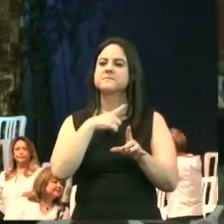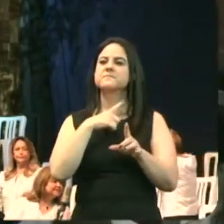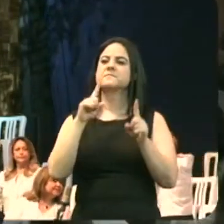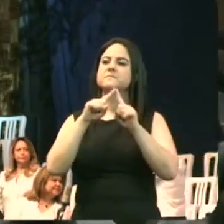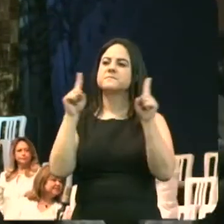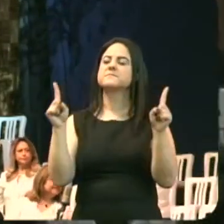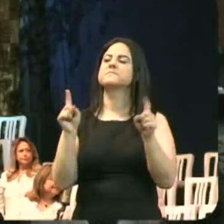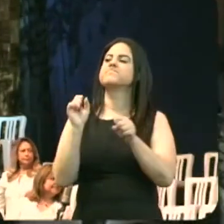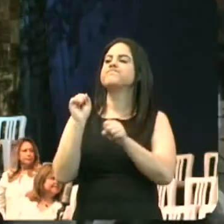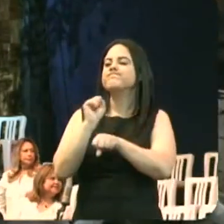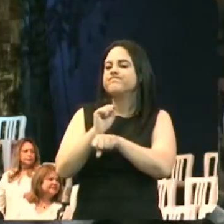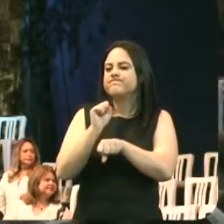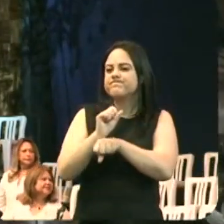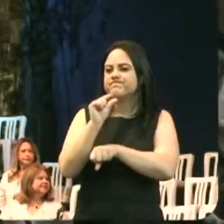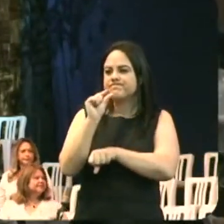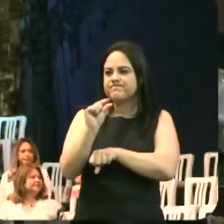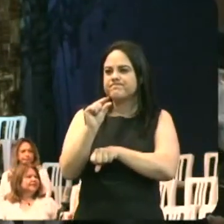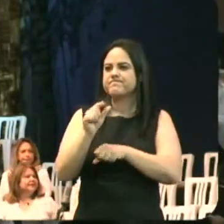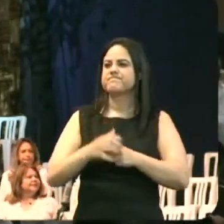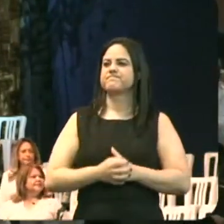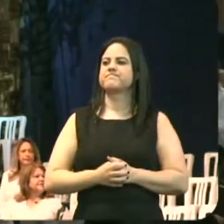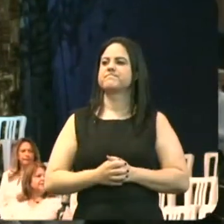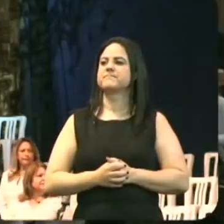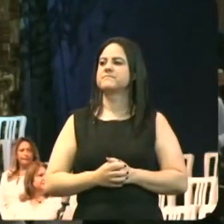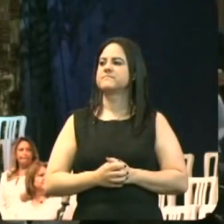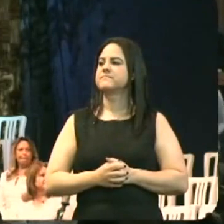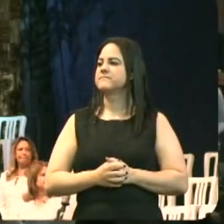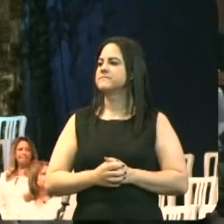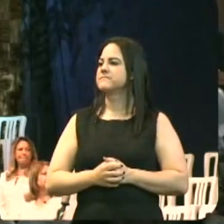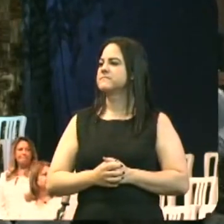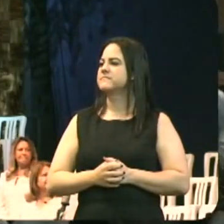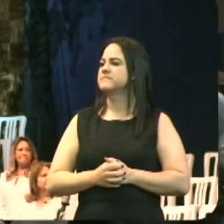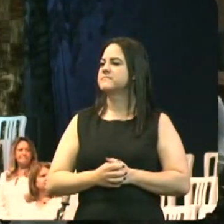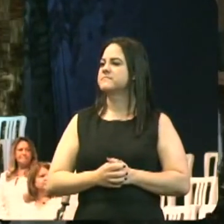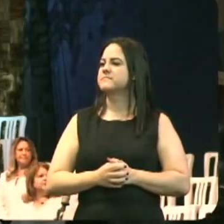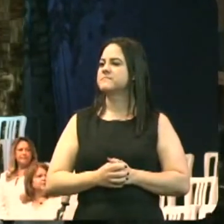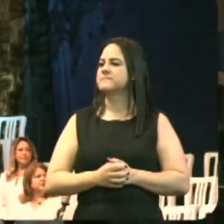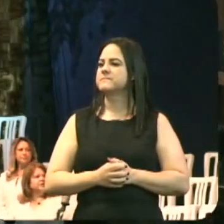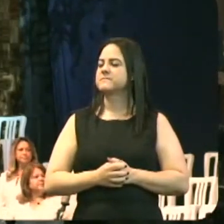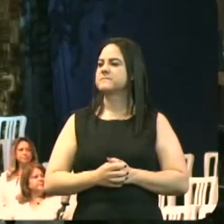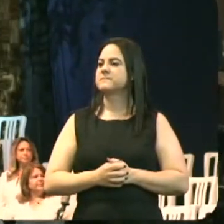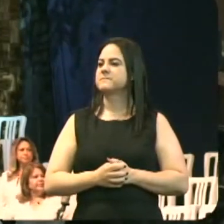espera um pouquinho. Quem está aqui, tá?